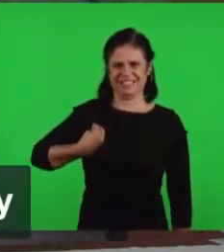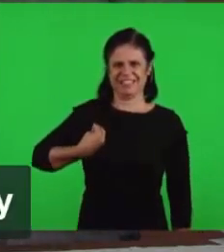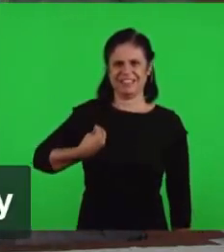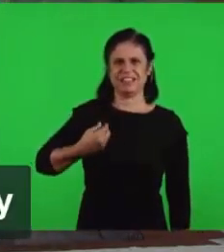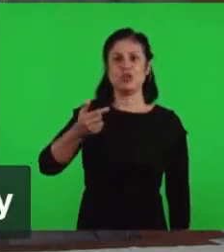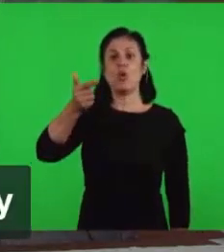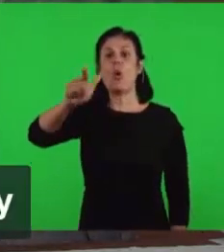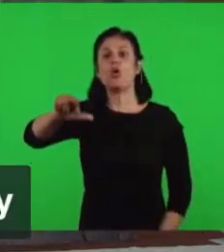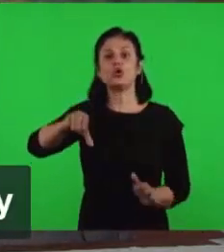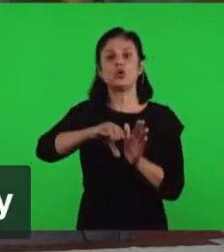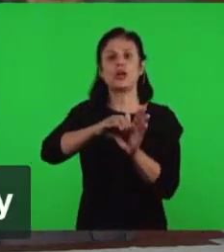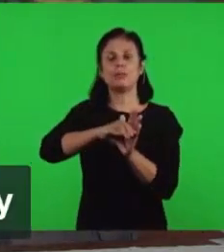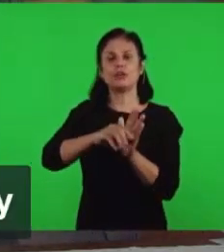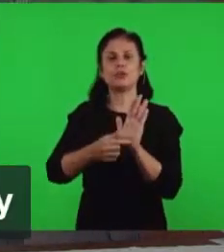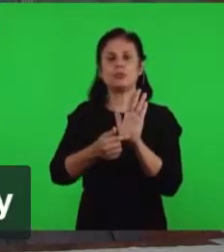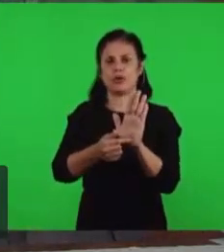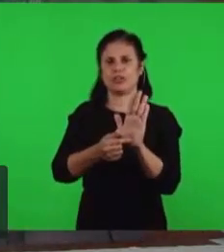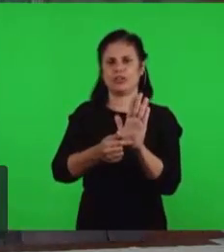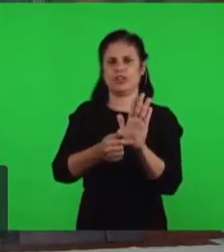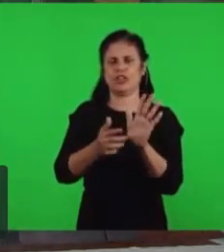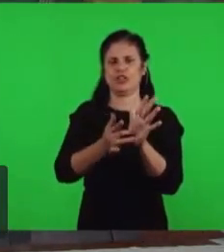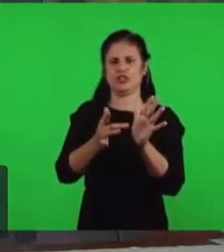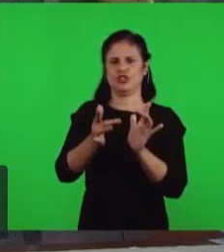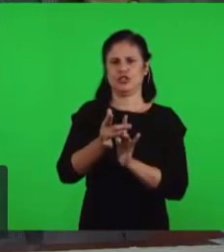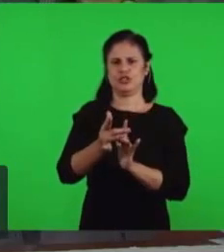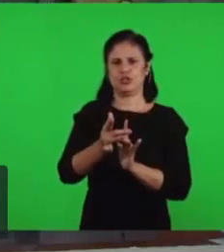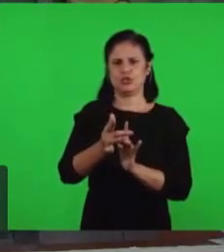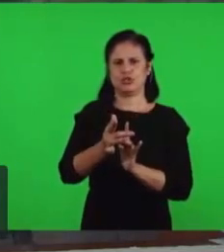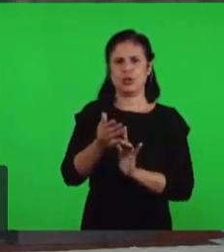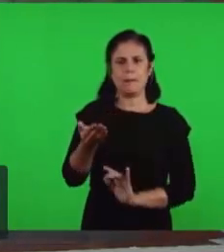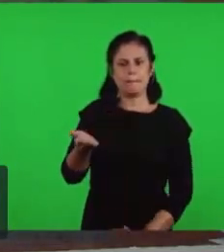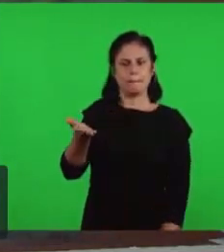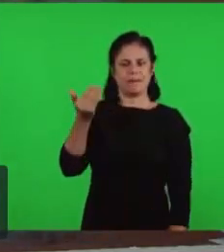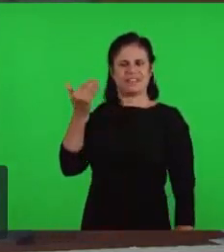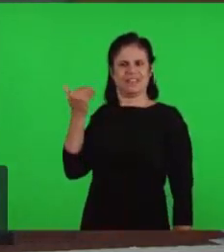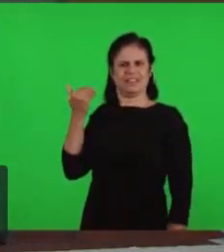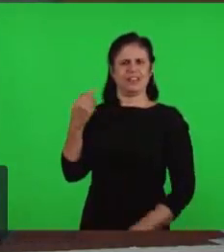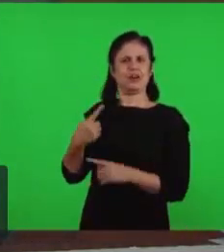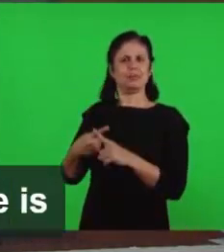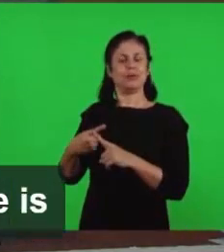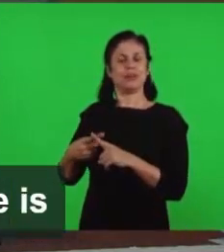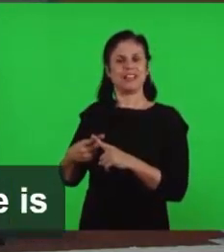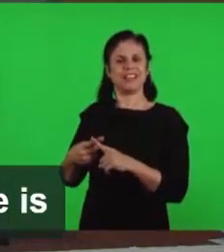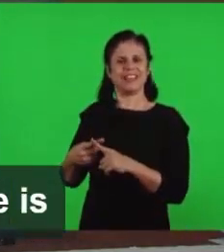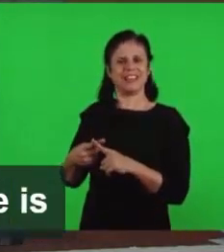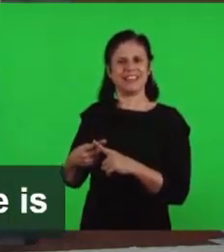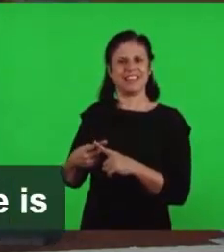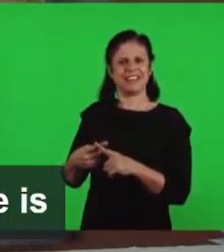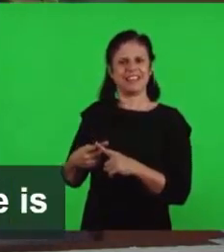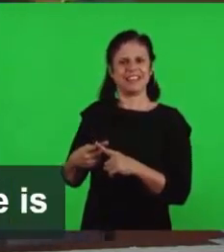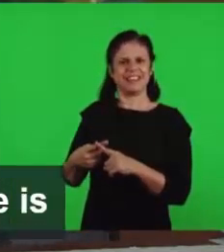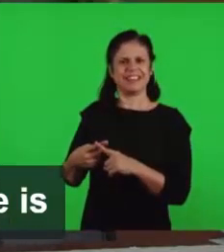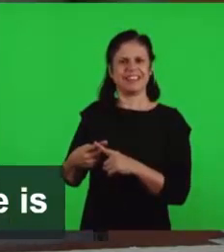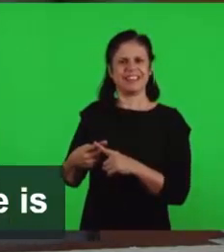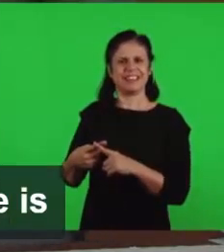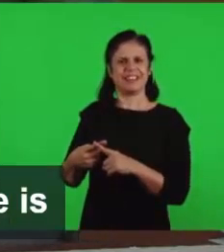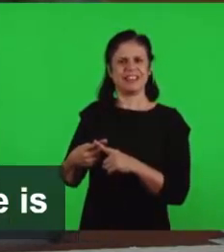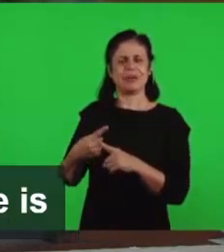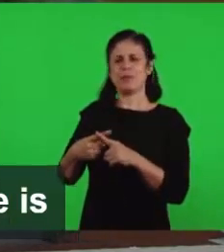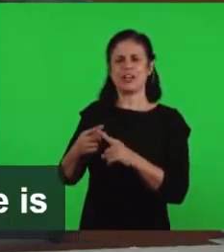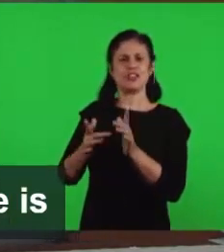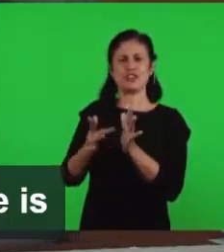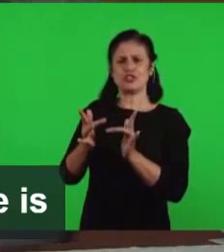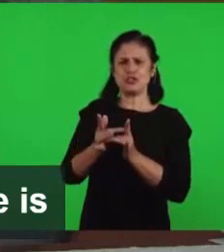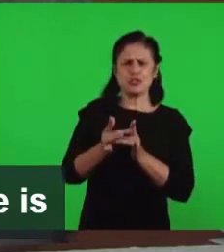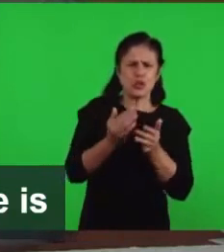Capítulo ele se apresentou inicialmente como o que era porque porque ele já não ele está no começo de tudo